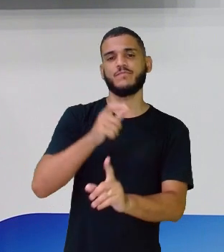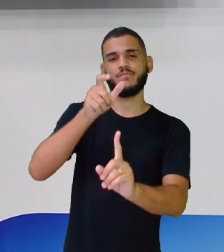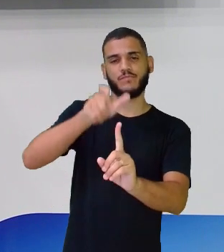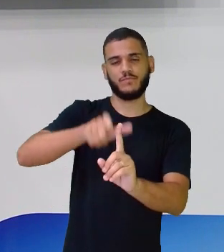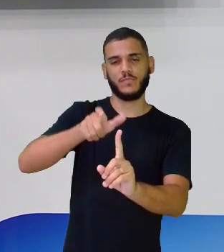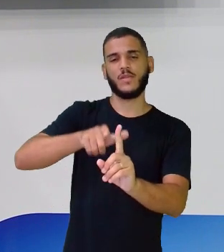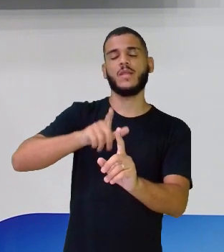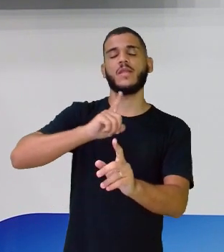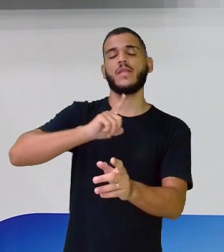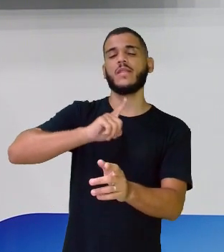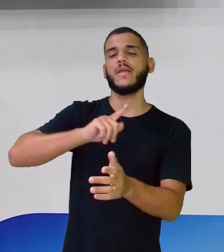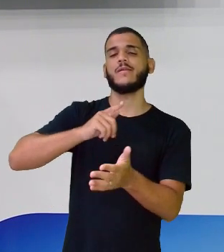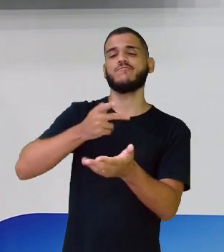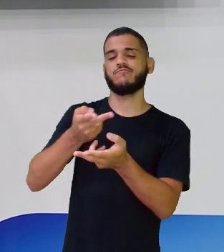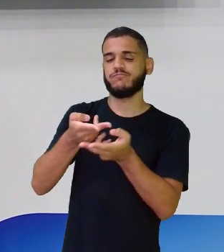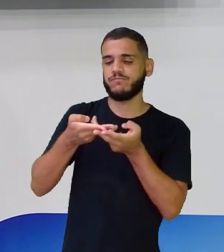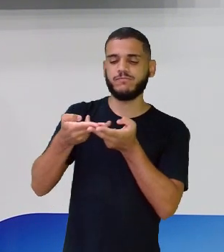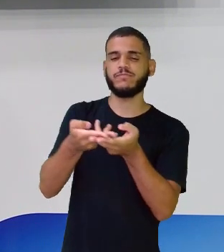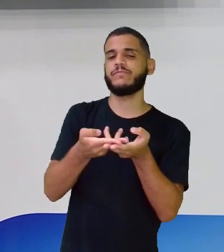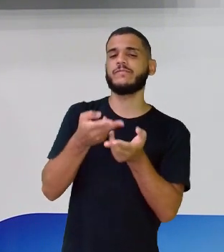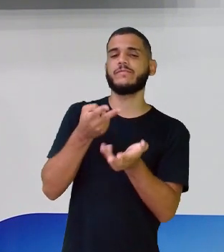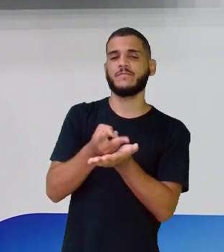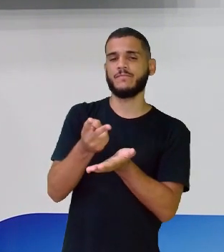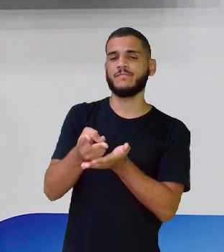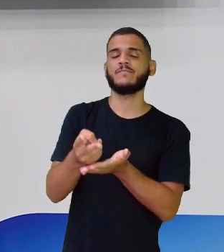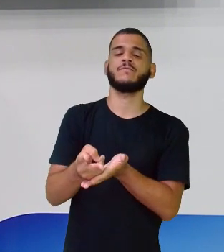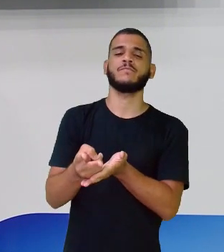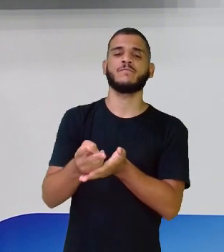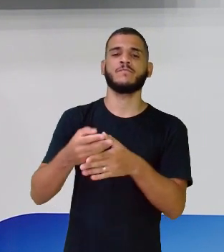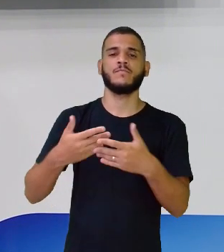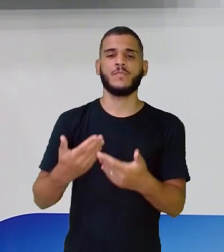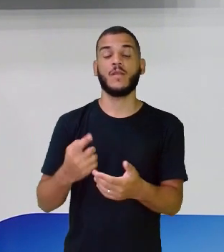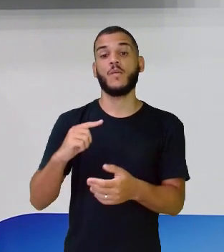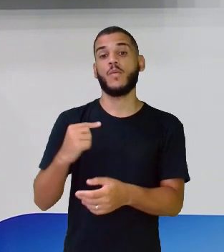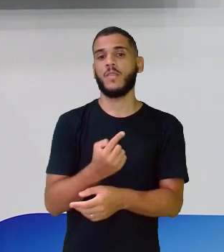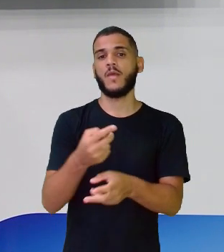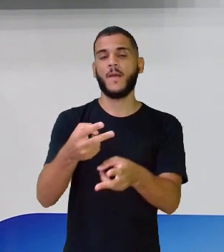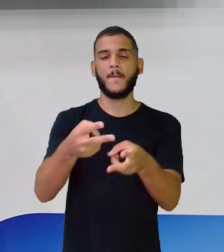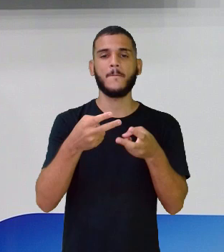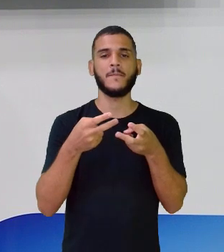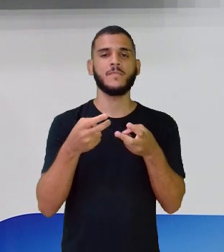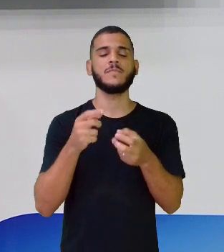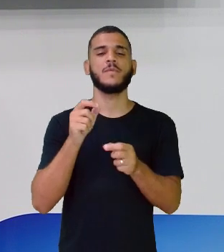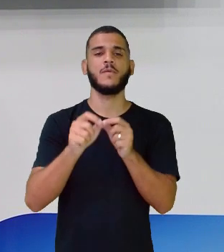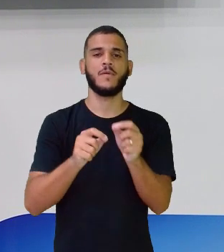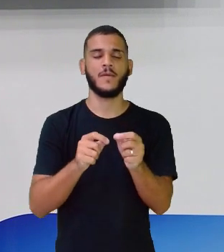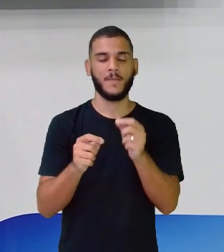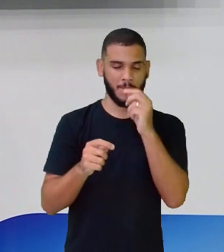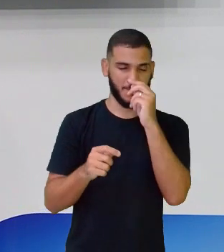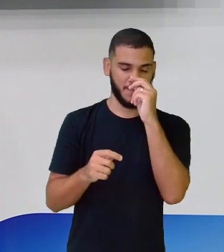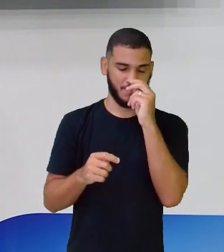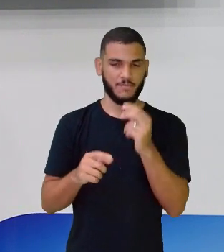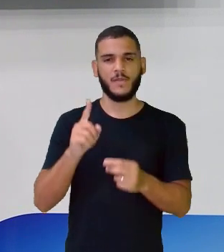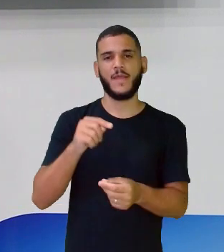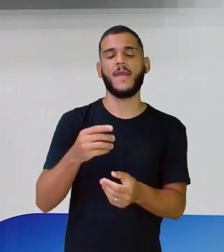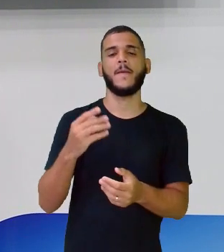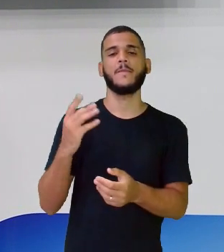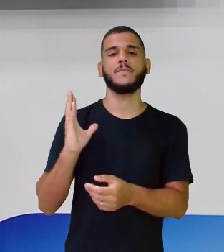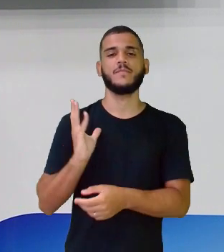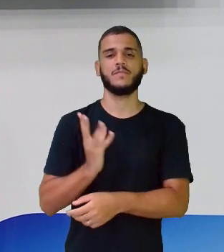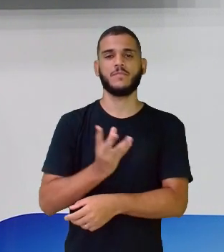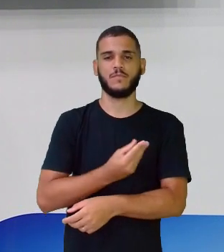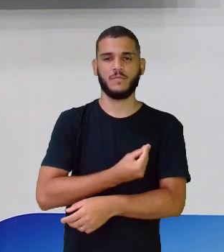revisado bastante sobre gêneros textual. A gente vai ver aí que biografia é